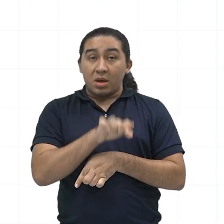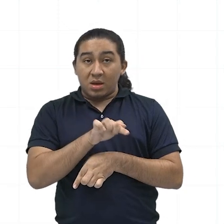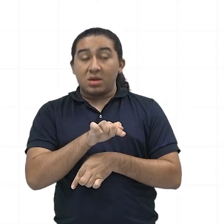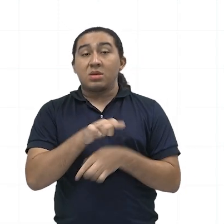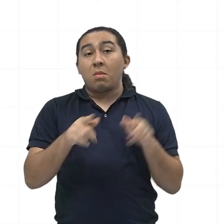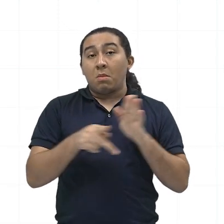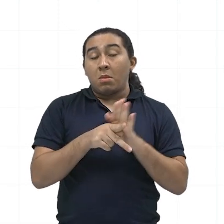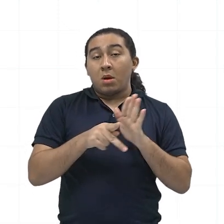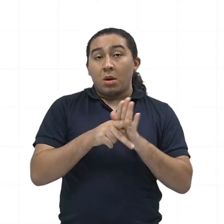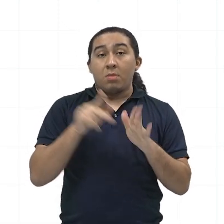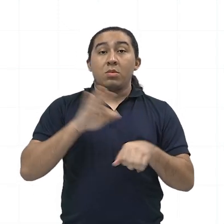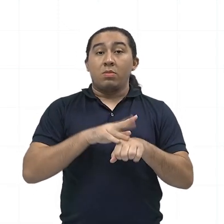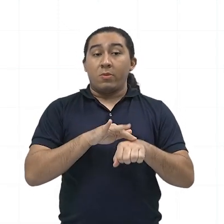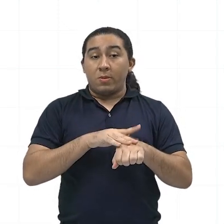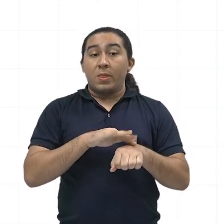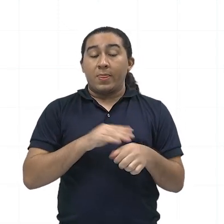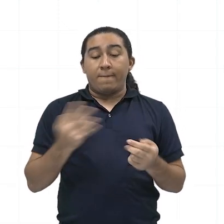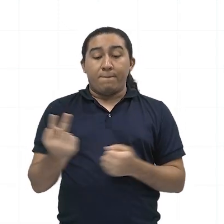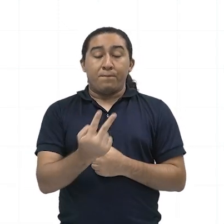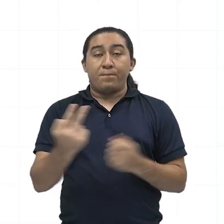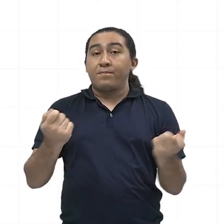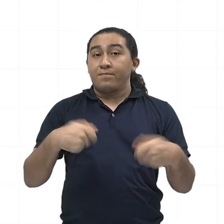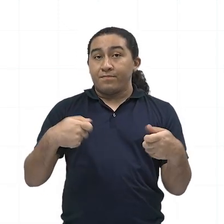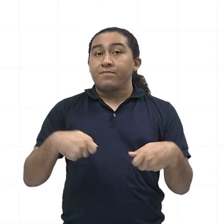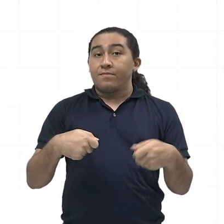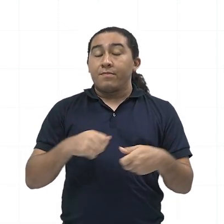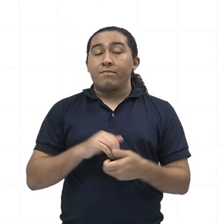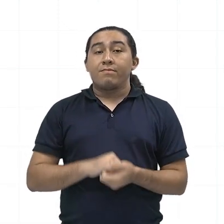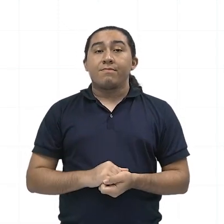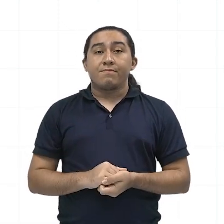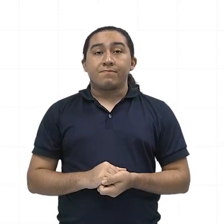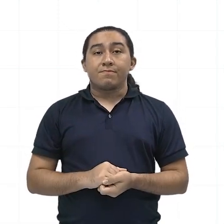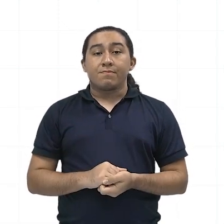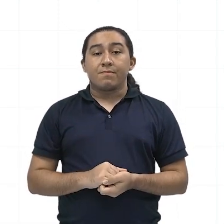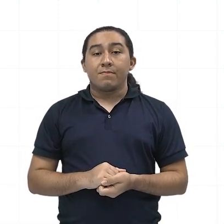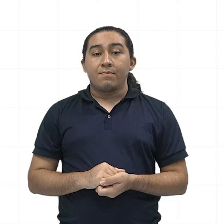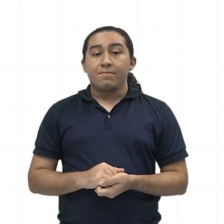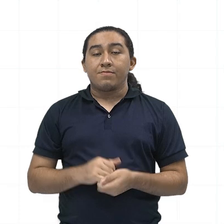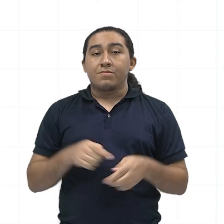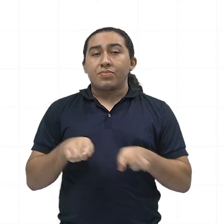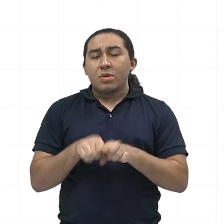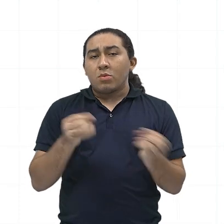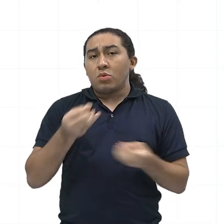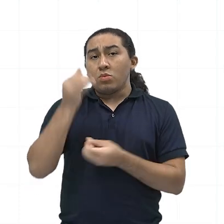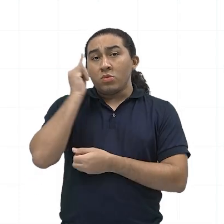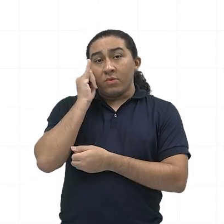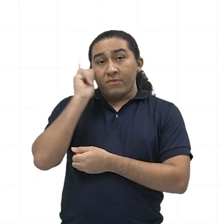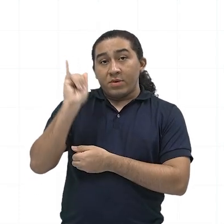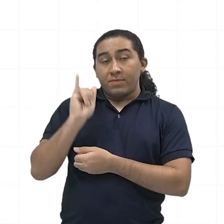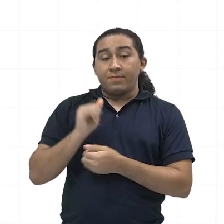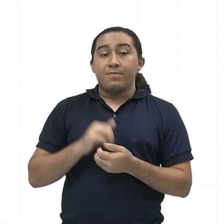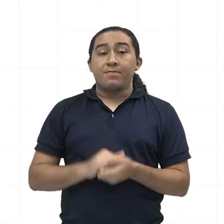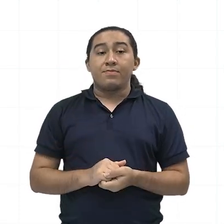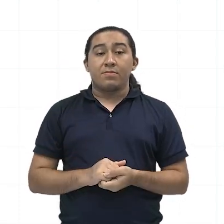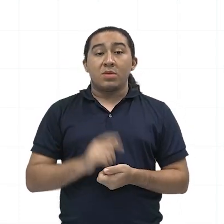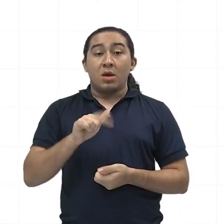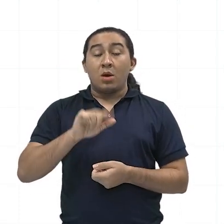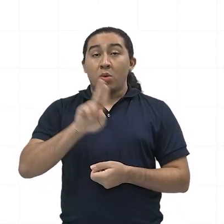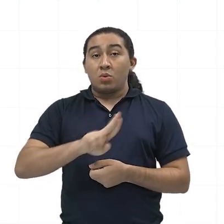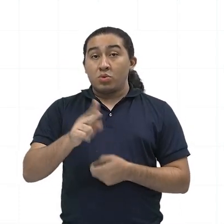protozoário causador da infecção. Então, ambos ali têm que fazer o tratamento. E a prevenção? É o uso